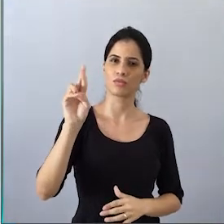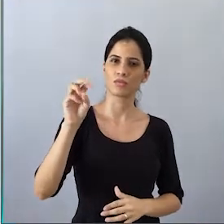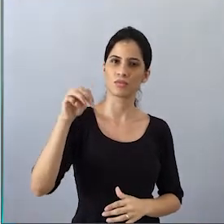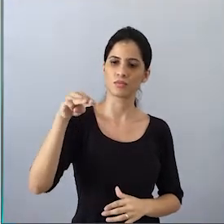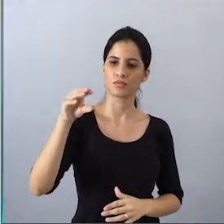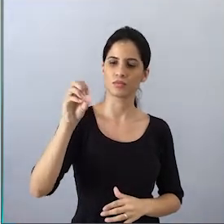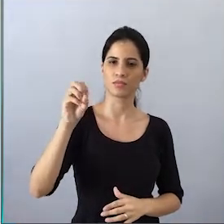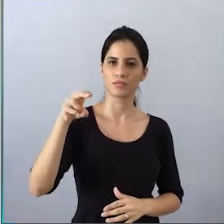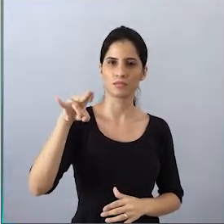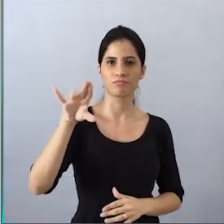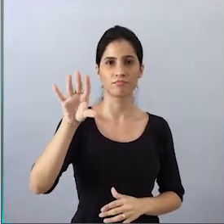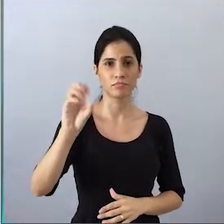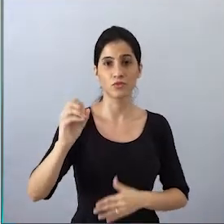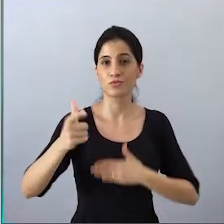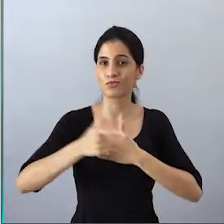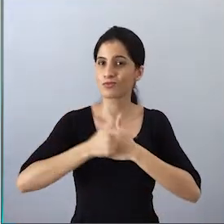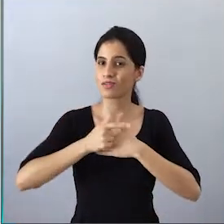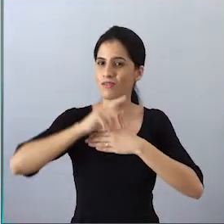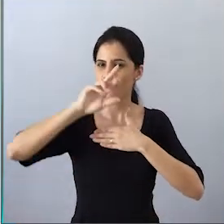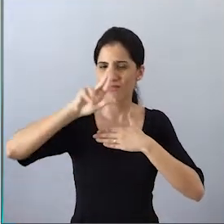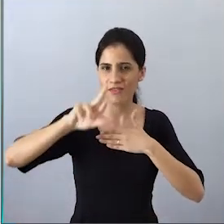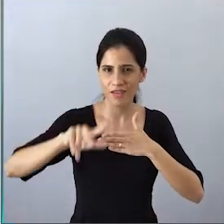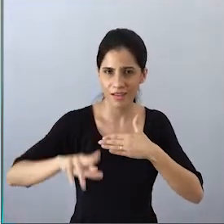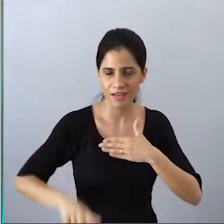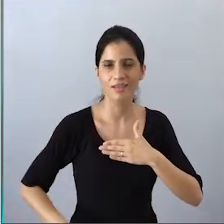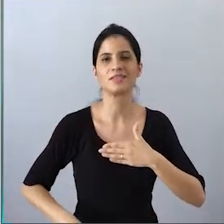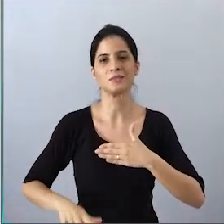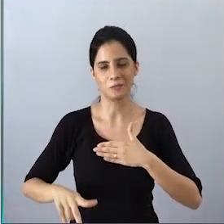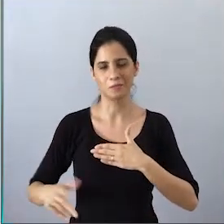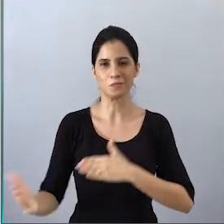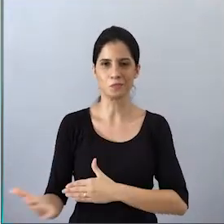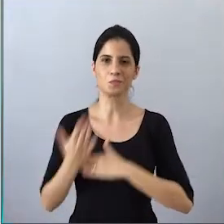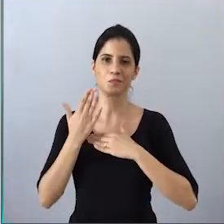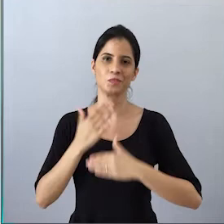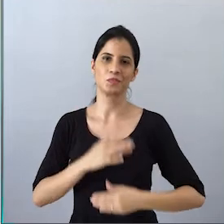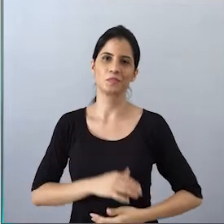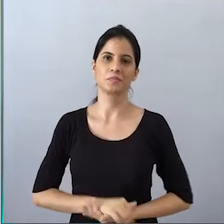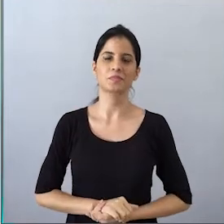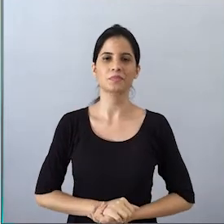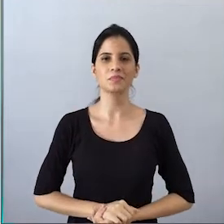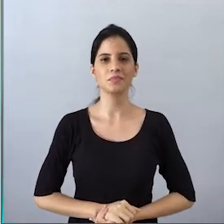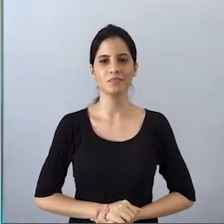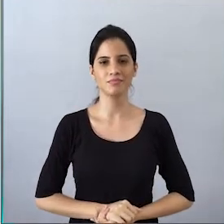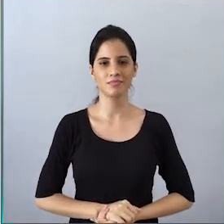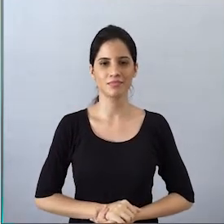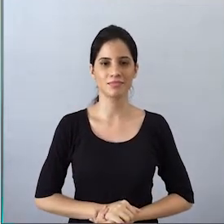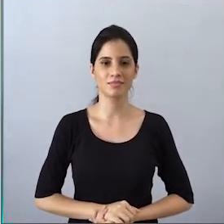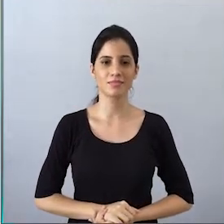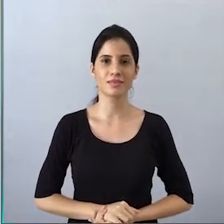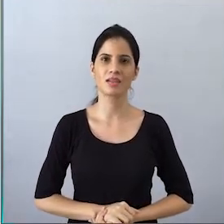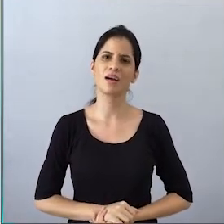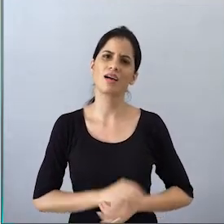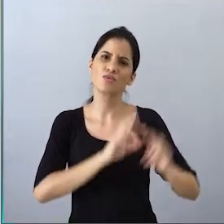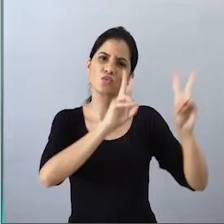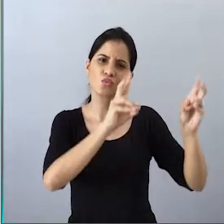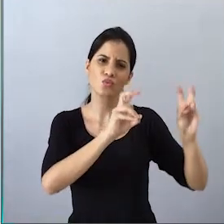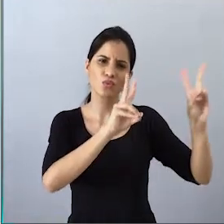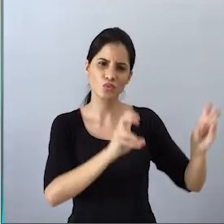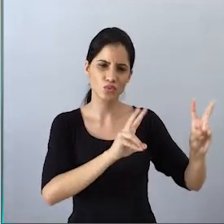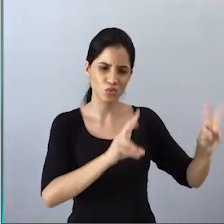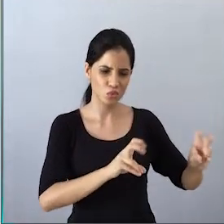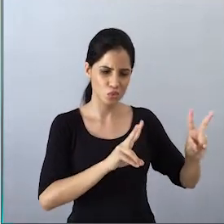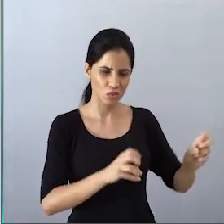ação vasoconstritora e vasodilatadora, bem como moduladores da homeostasia. Esses assuntos